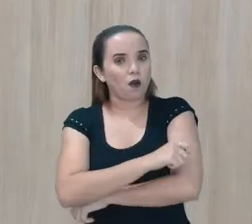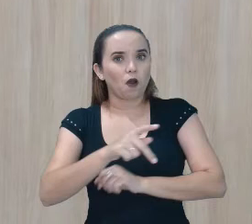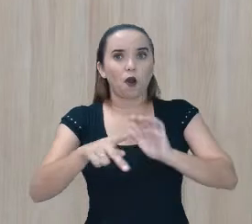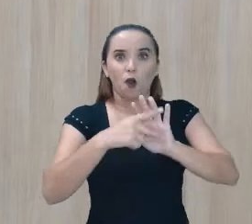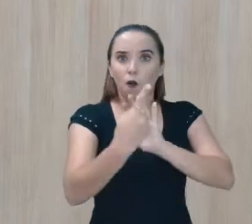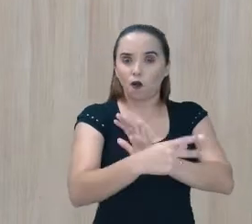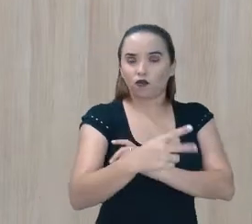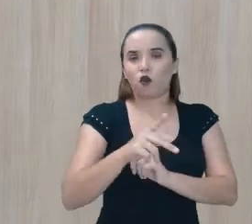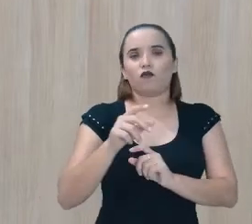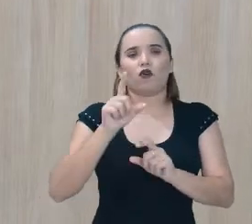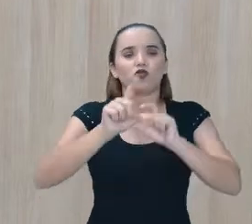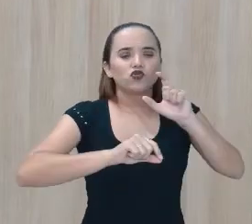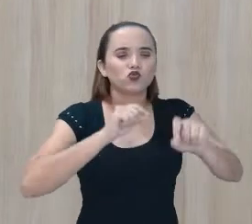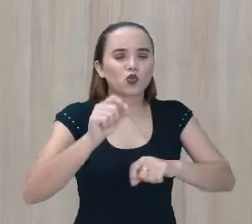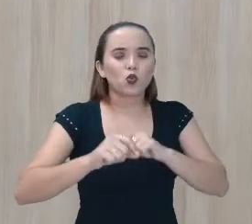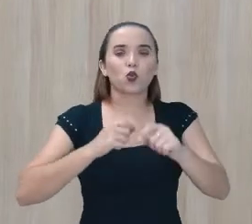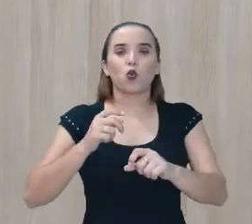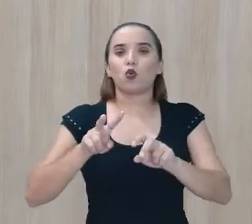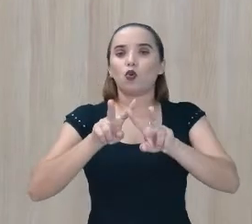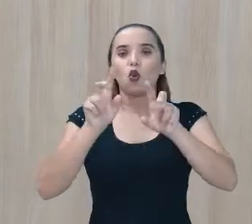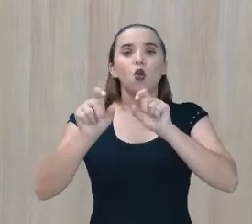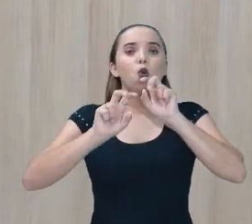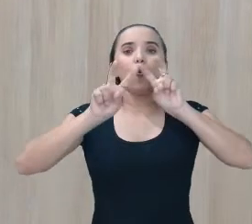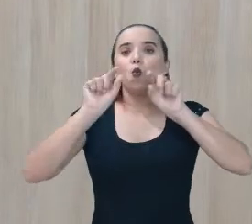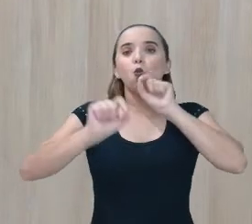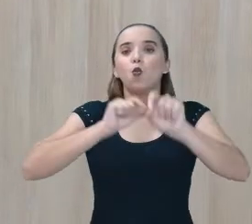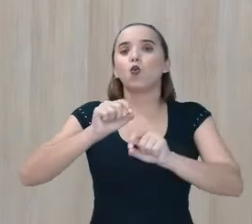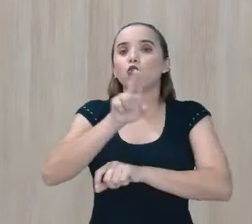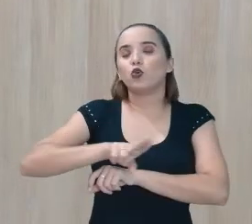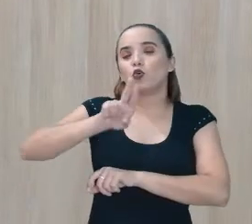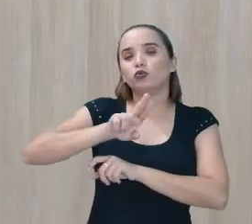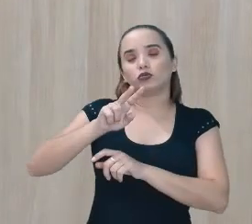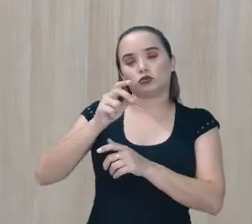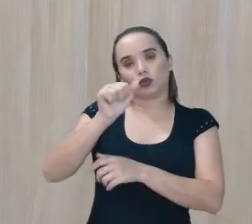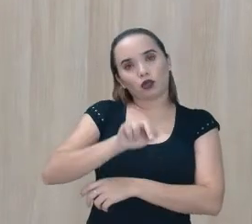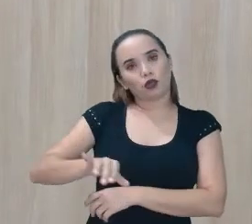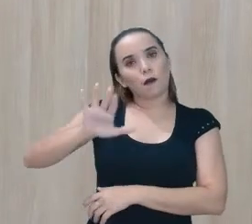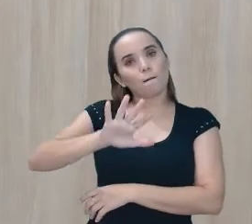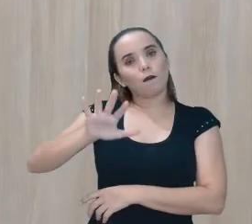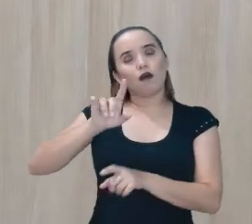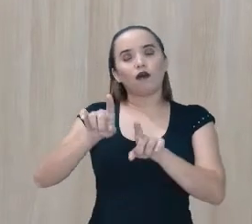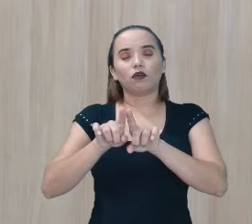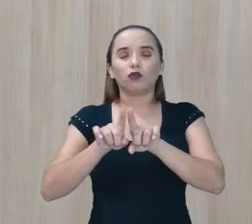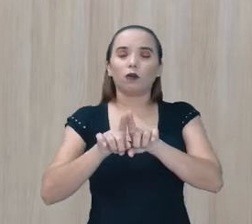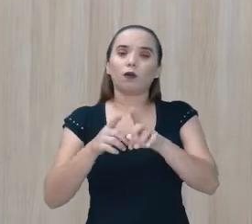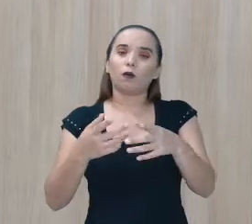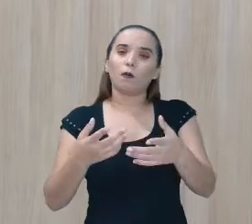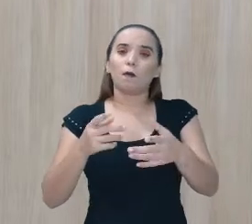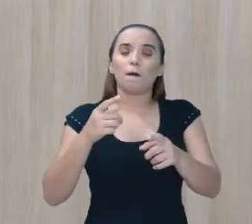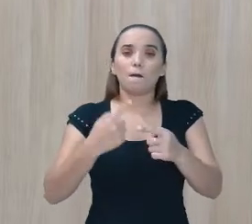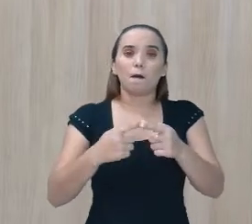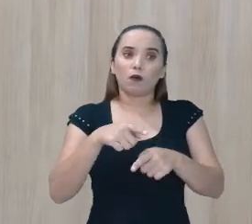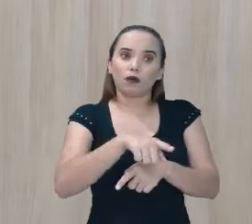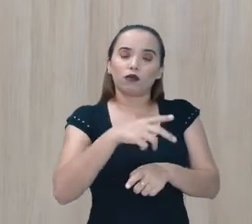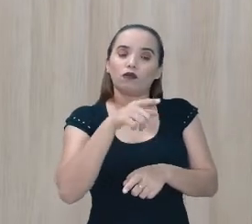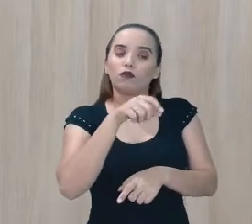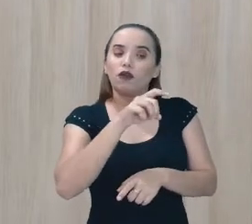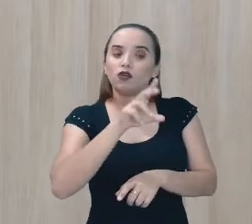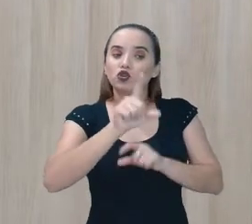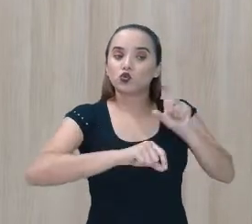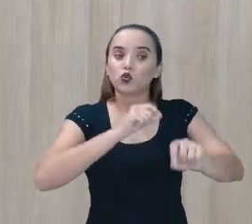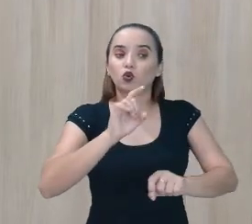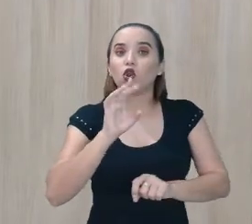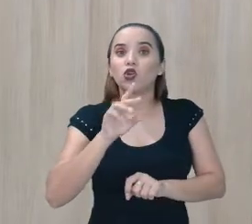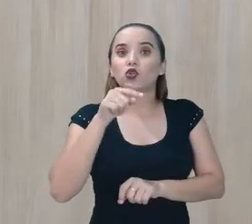estar dentro do repertório dele, do que ele gosta, porque ele só vai recortar aquilo que para ele foi significativo. Então,